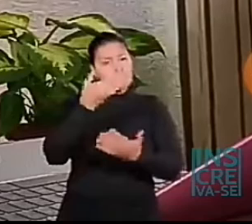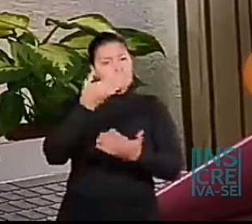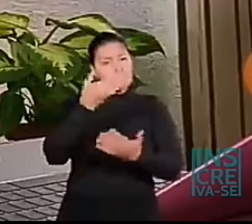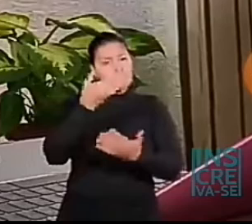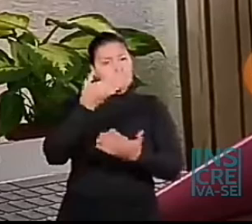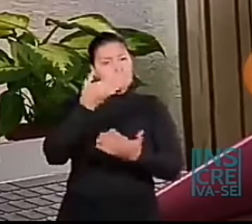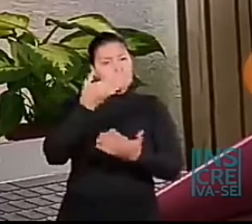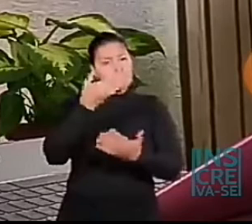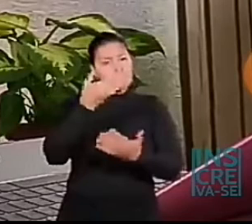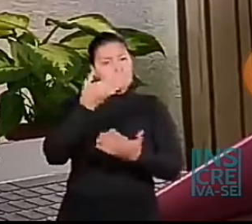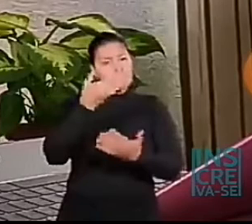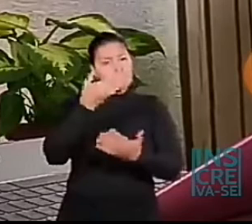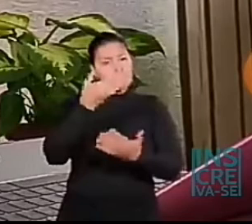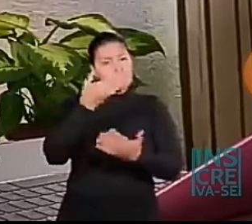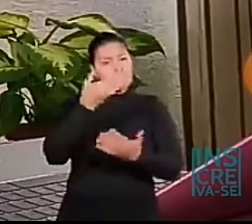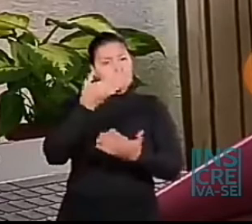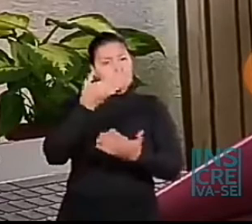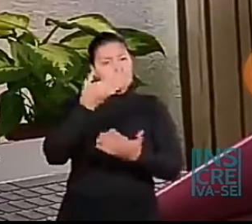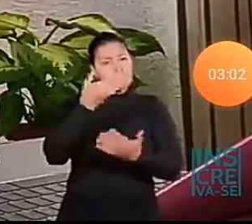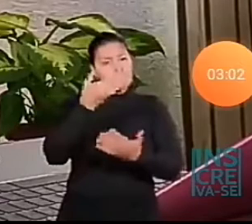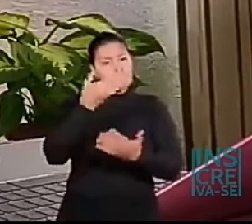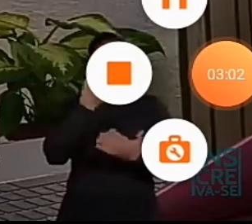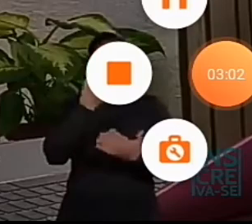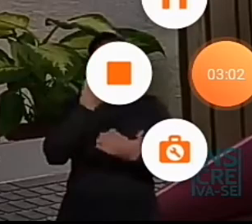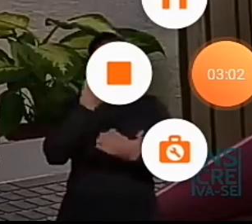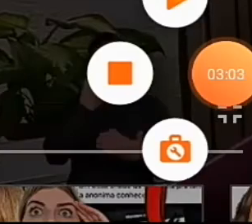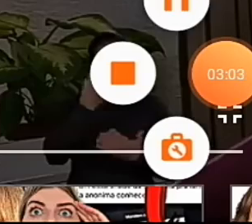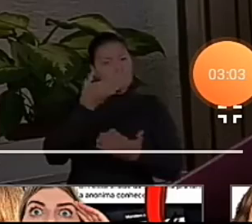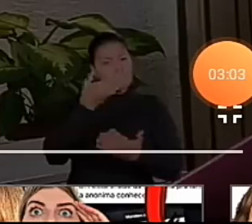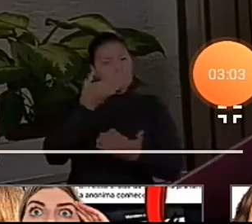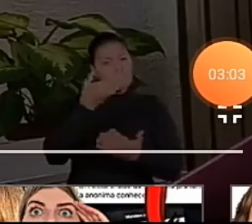Brasil aqui, uma casa toda chique.